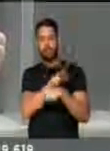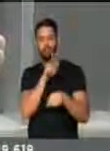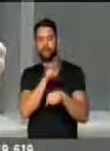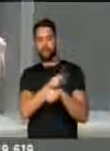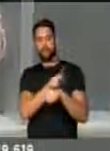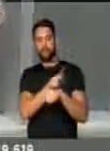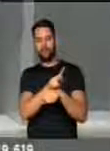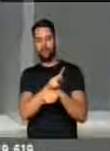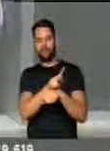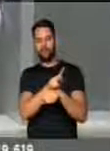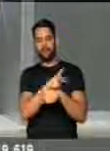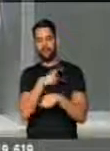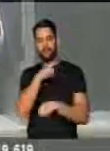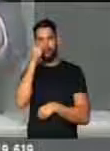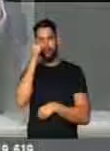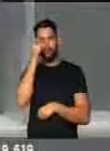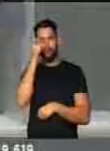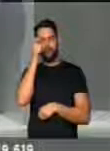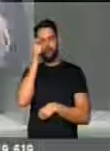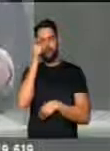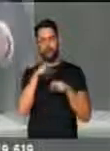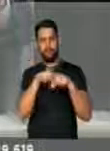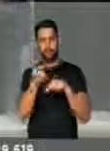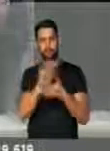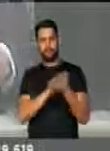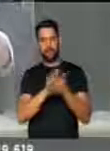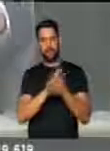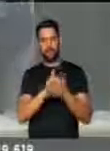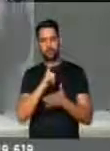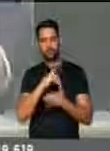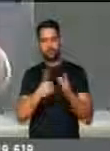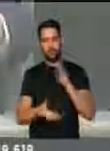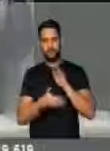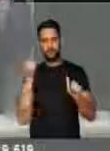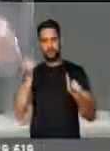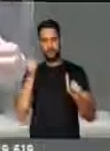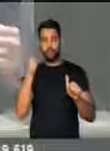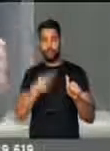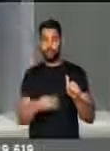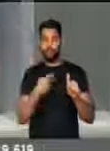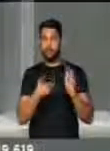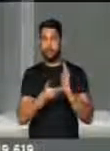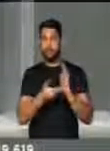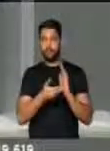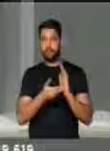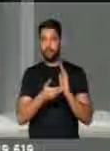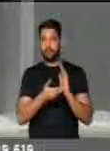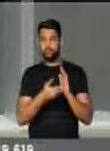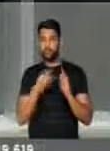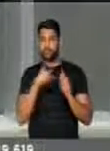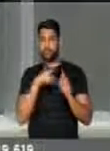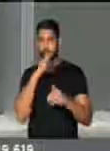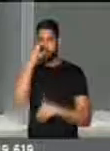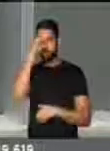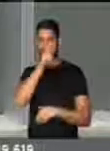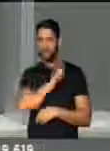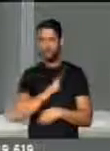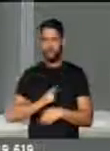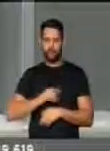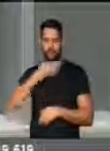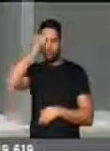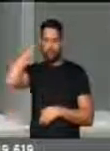Defender o Cunha para que ele não seja cassado nesta casa. Esta é a prioridade do governo, um